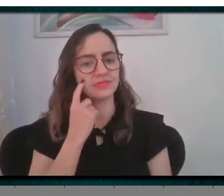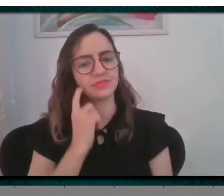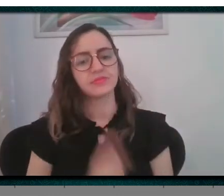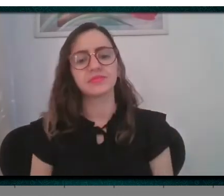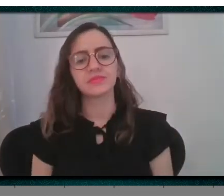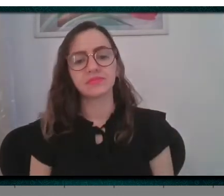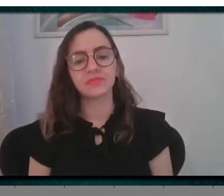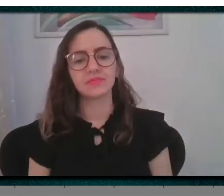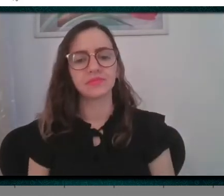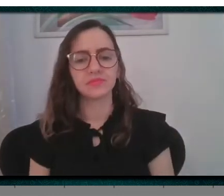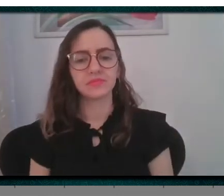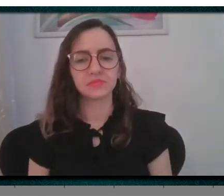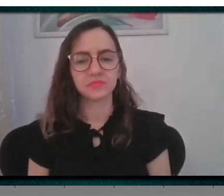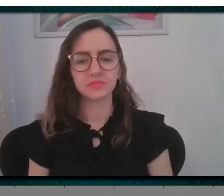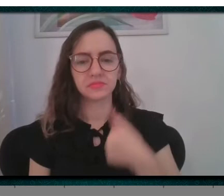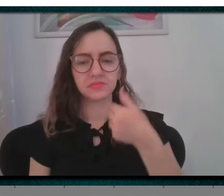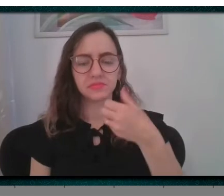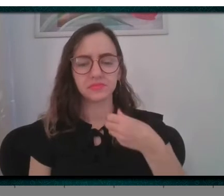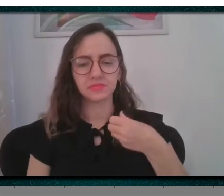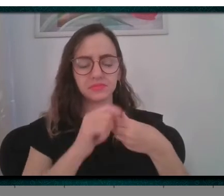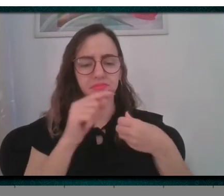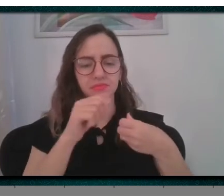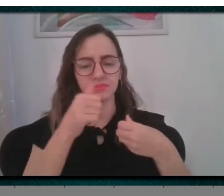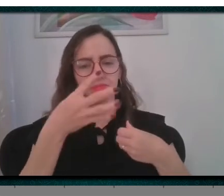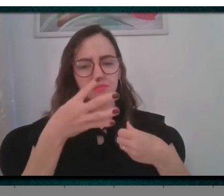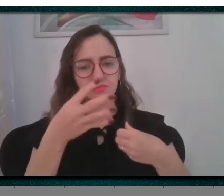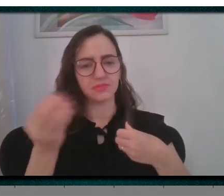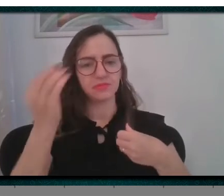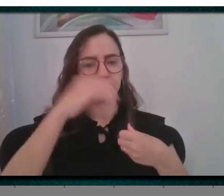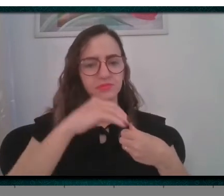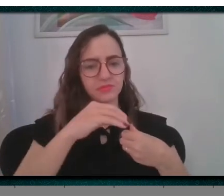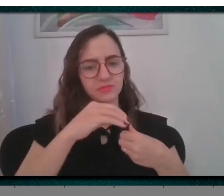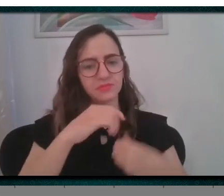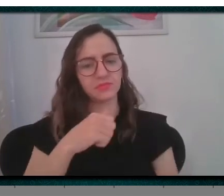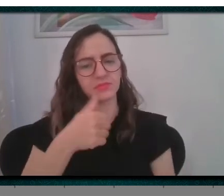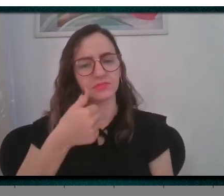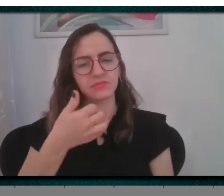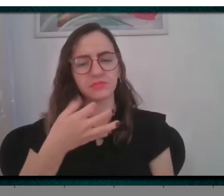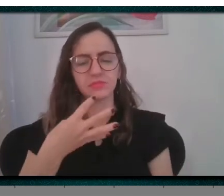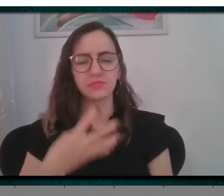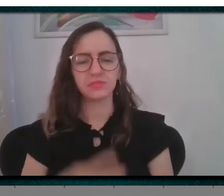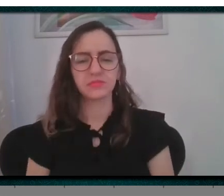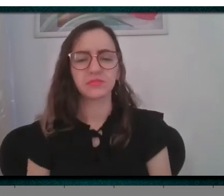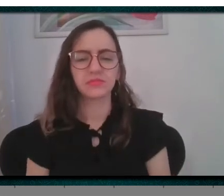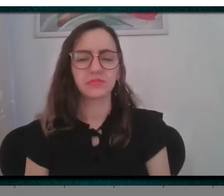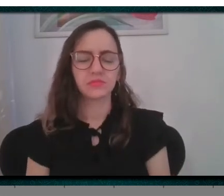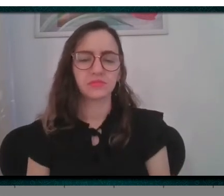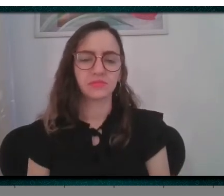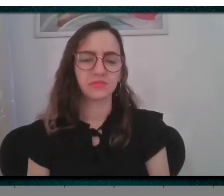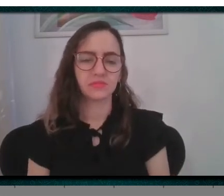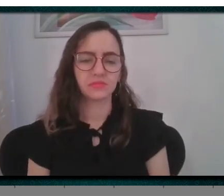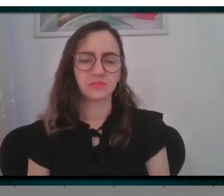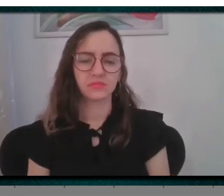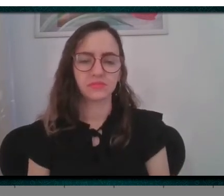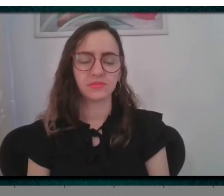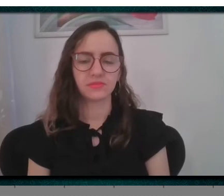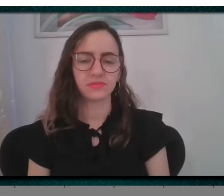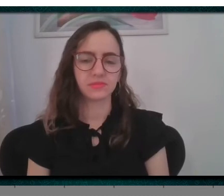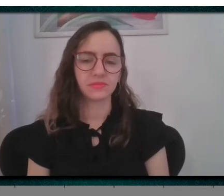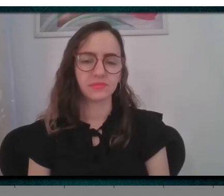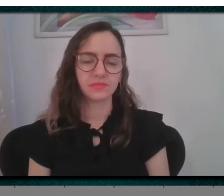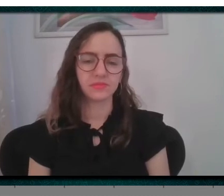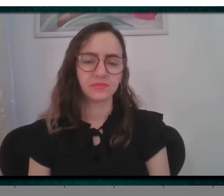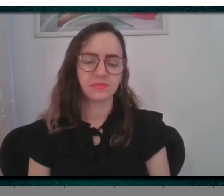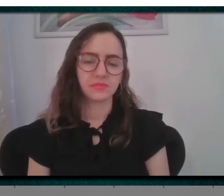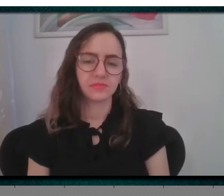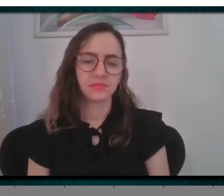7. E o 10 elevado a 14 vai ser convertido ao seu expoente, que é 14. Tá? E aí a